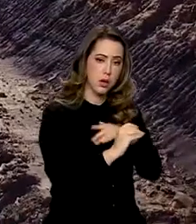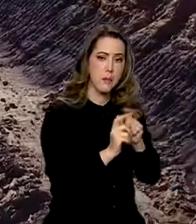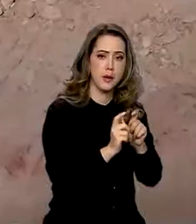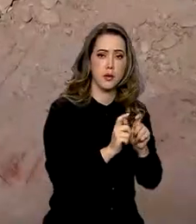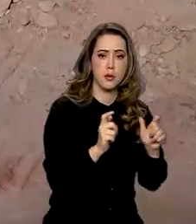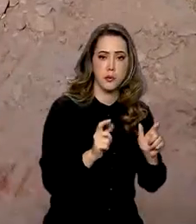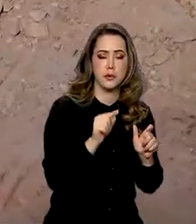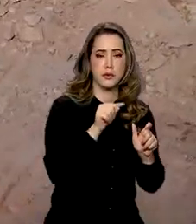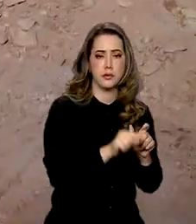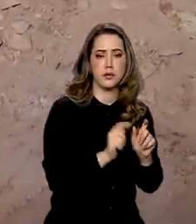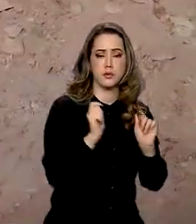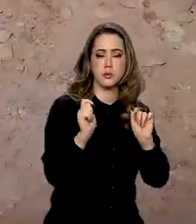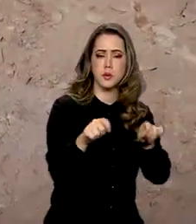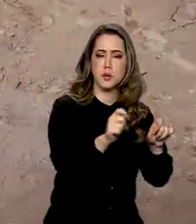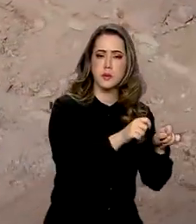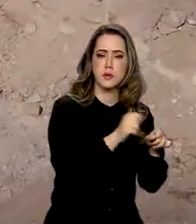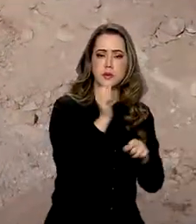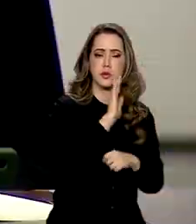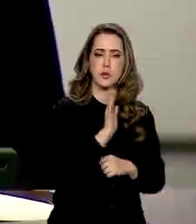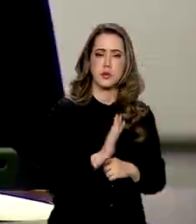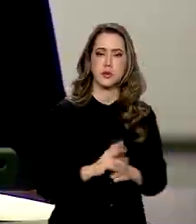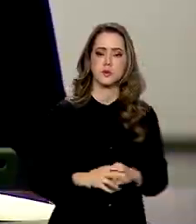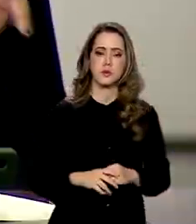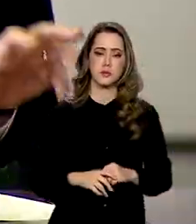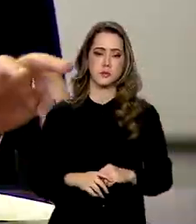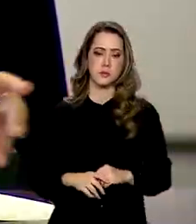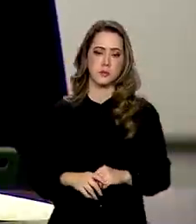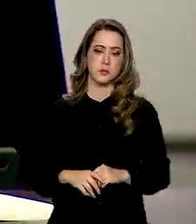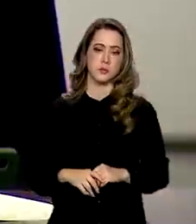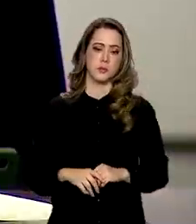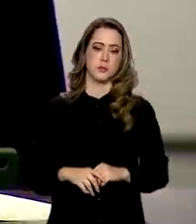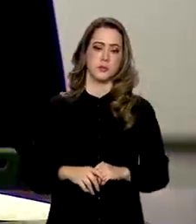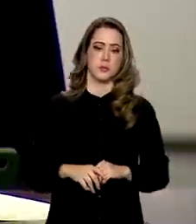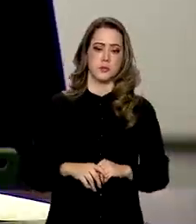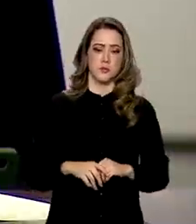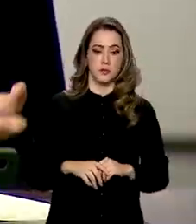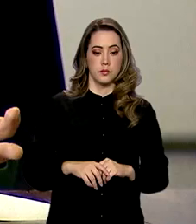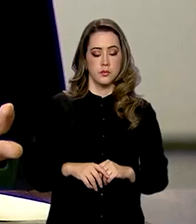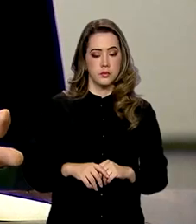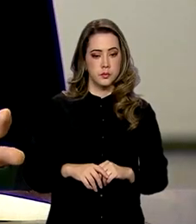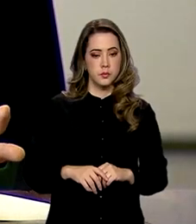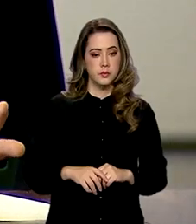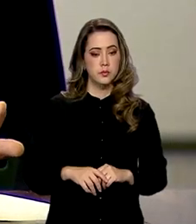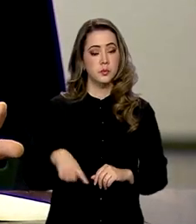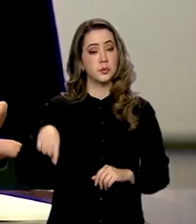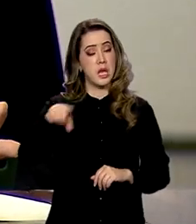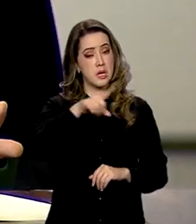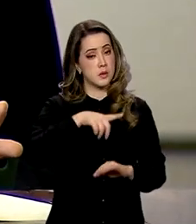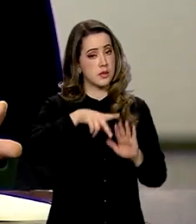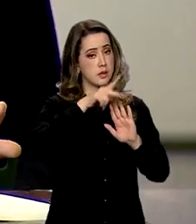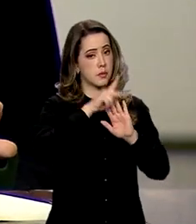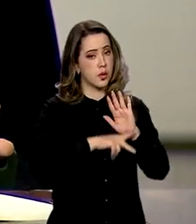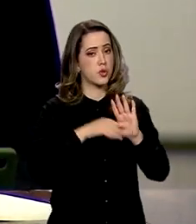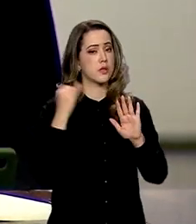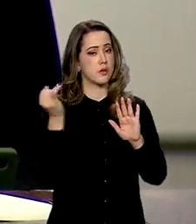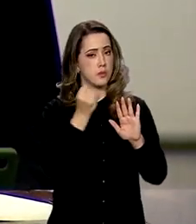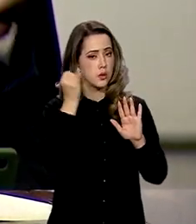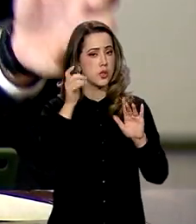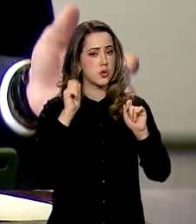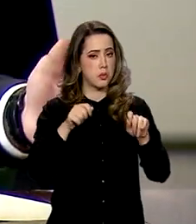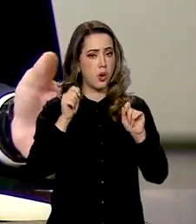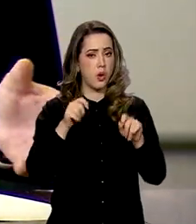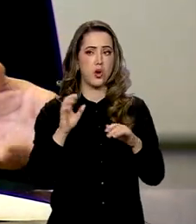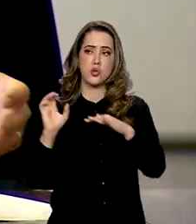ampliação da capacidade brasileira esses projetos eles são todos elegíveis para receber